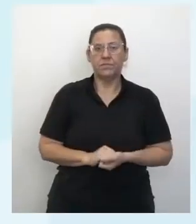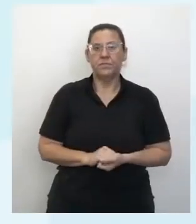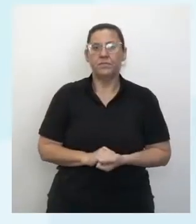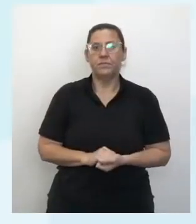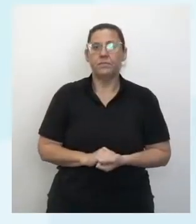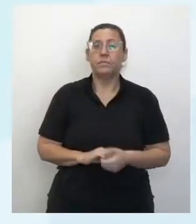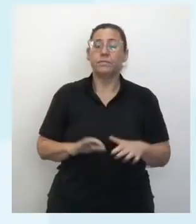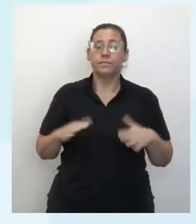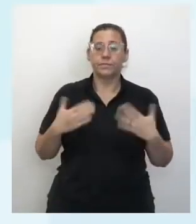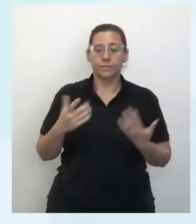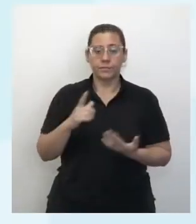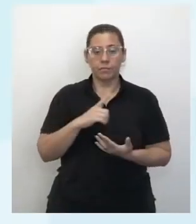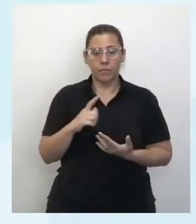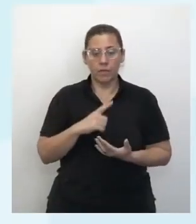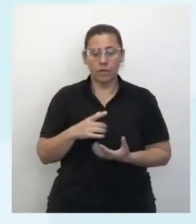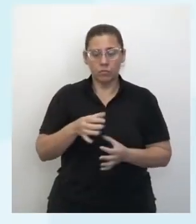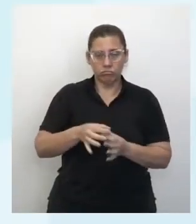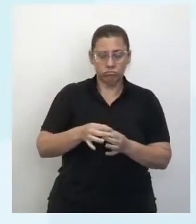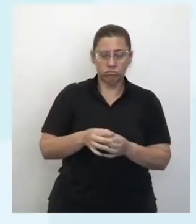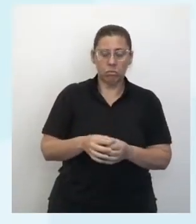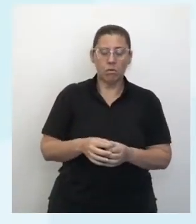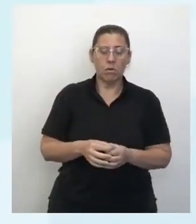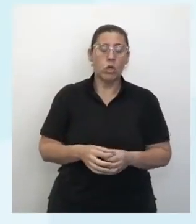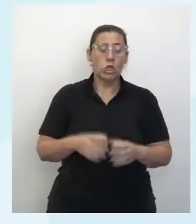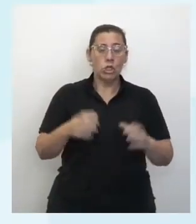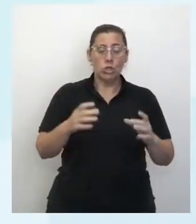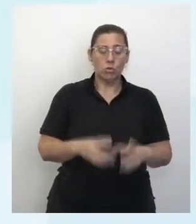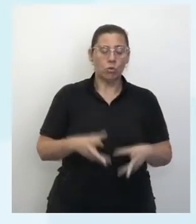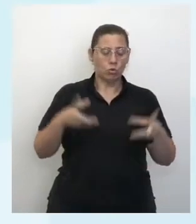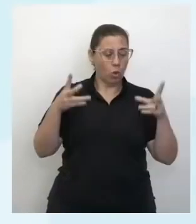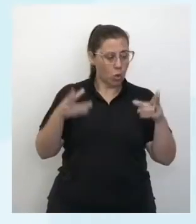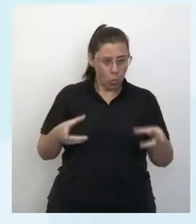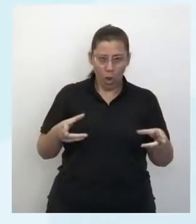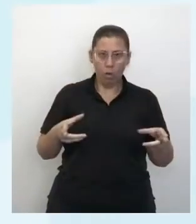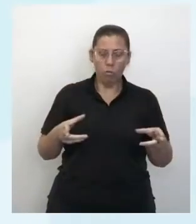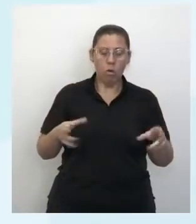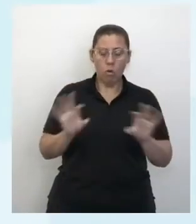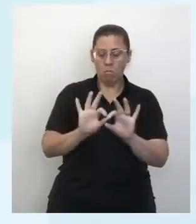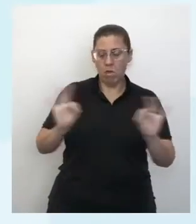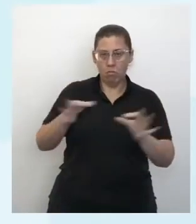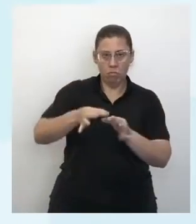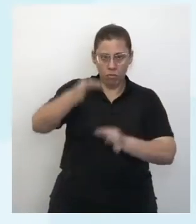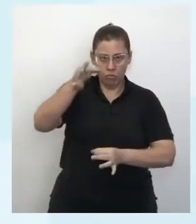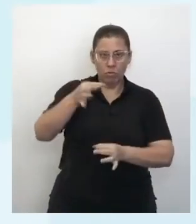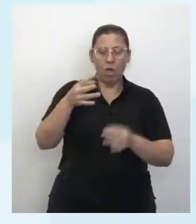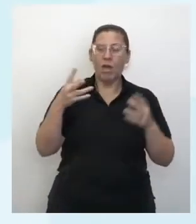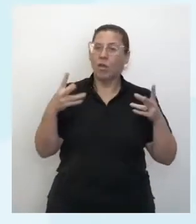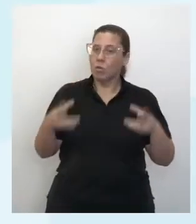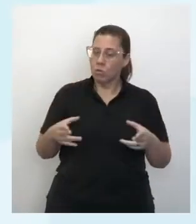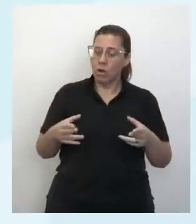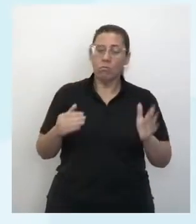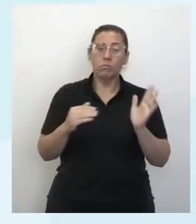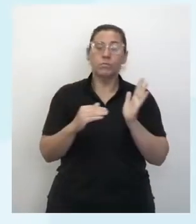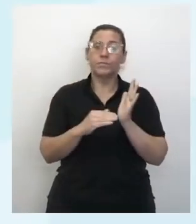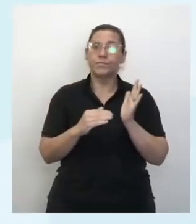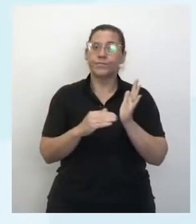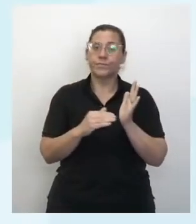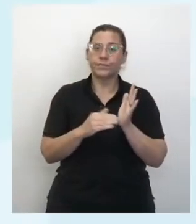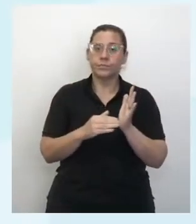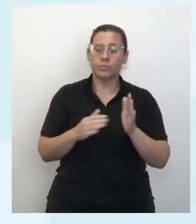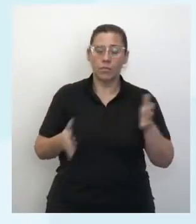certo? Então, ó, tem que ter a mesma forma, os ângulos têm que estar com a mesma medida. E, por fim,